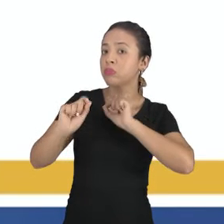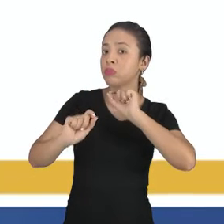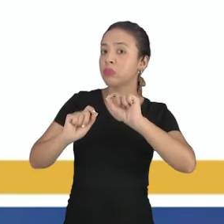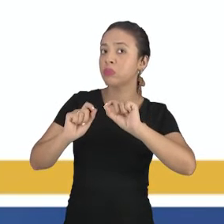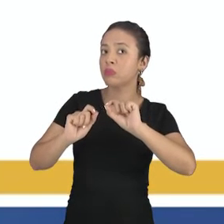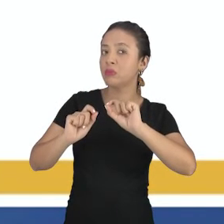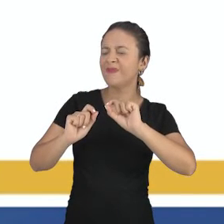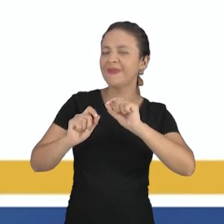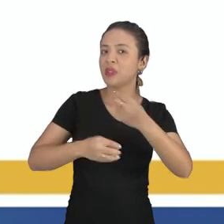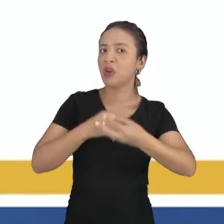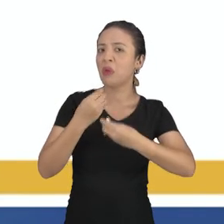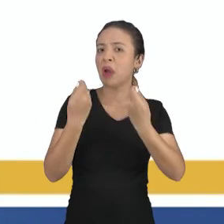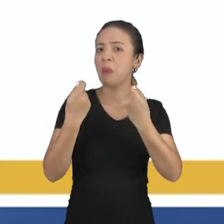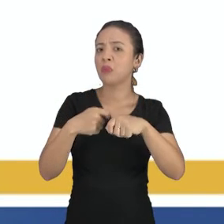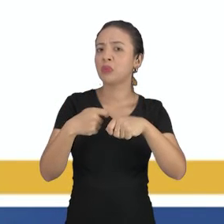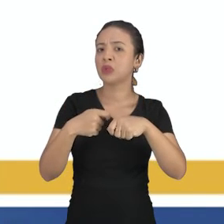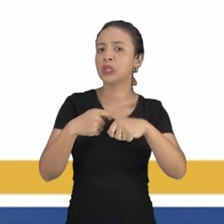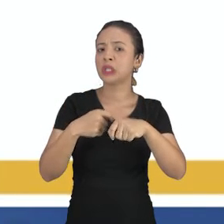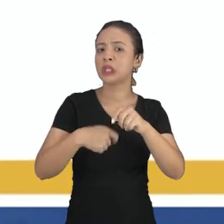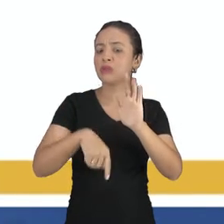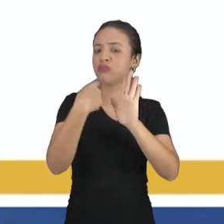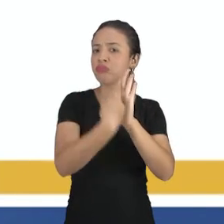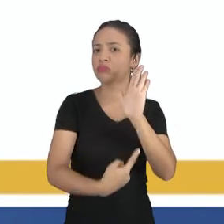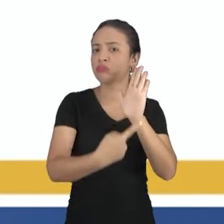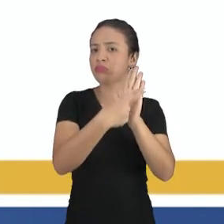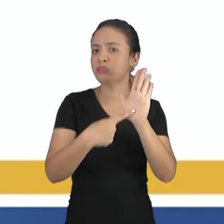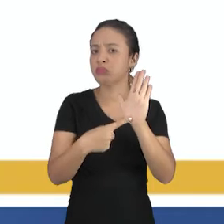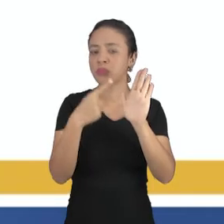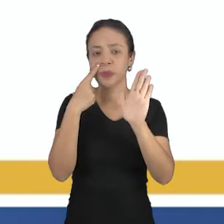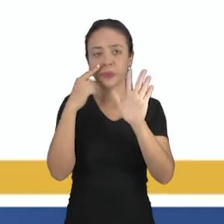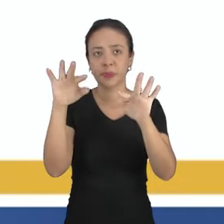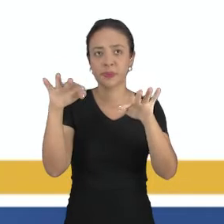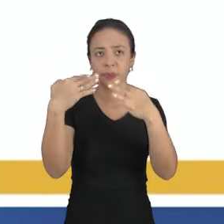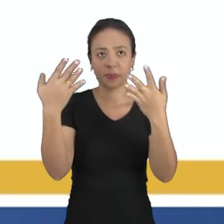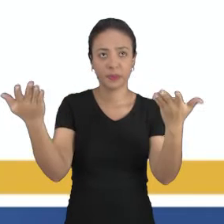a ver com a gente pode eliminar então vamos aqui